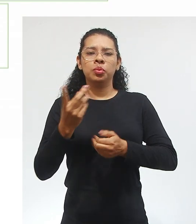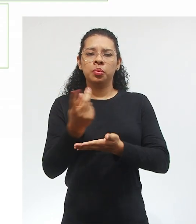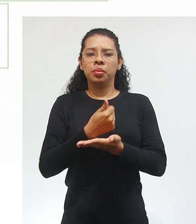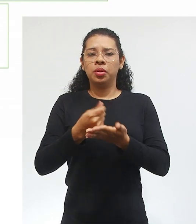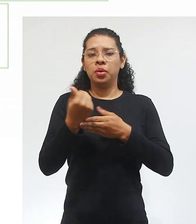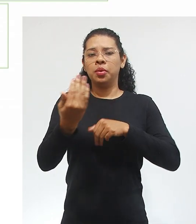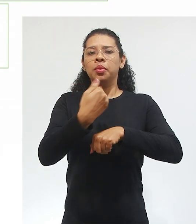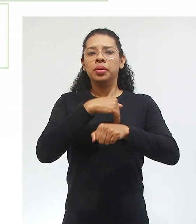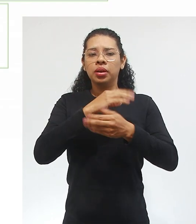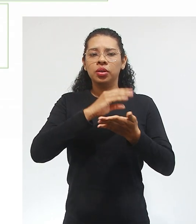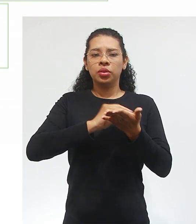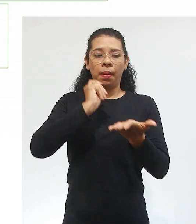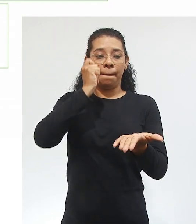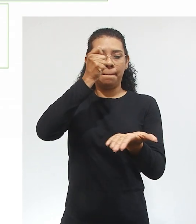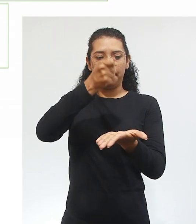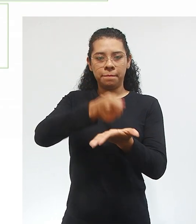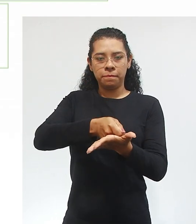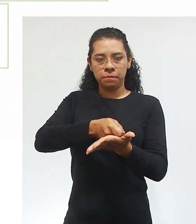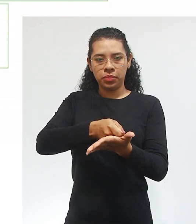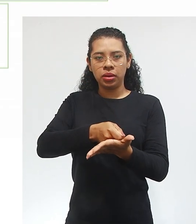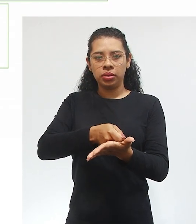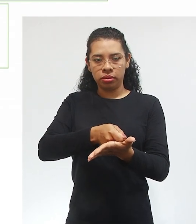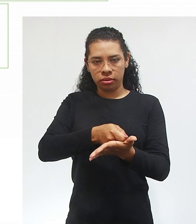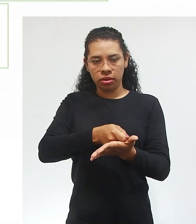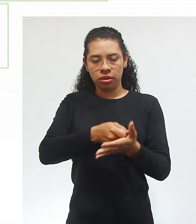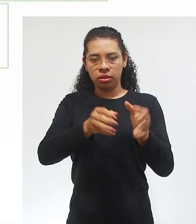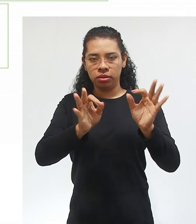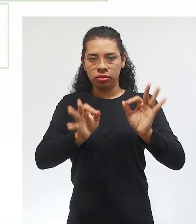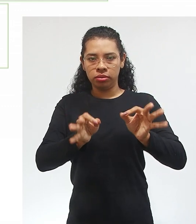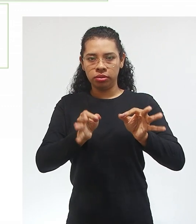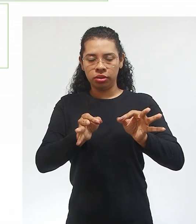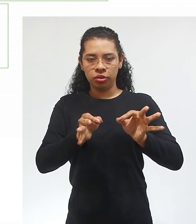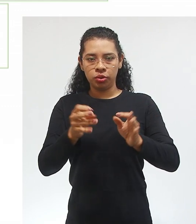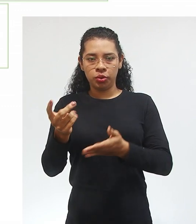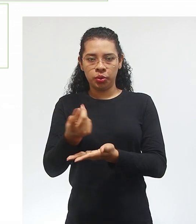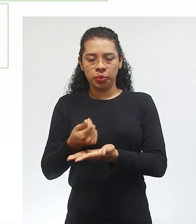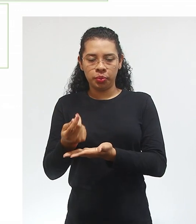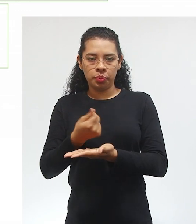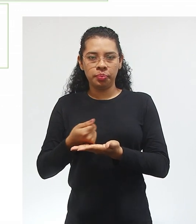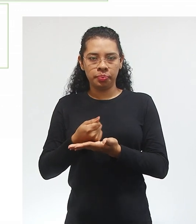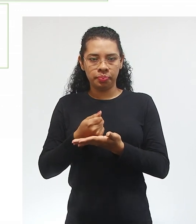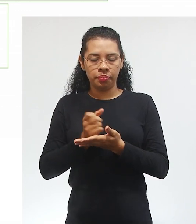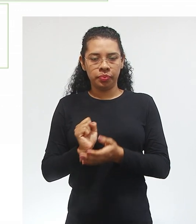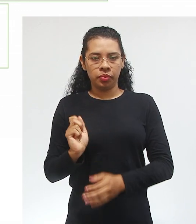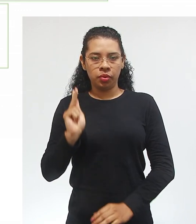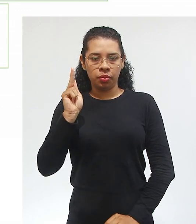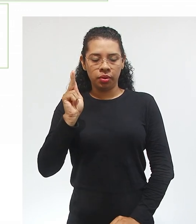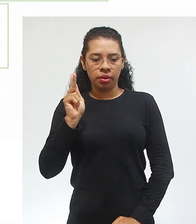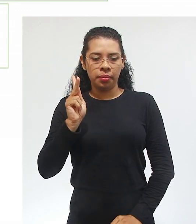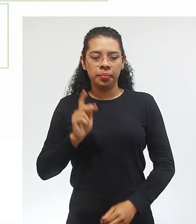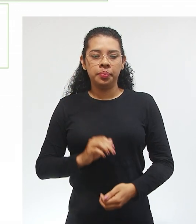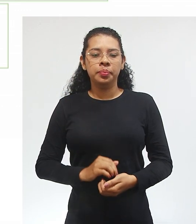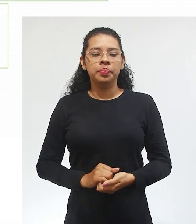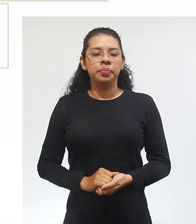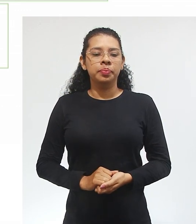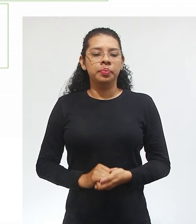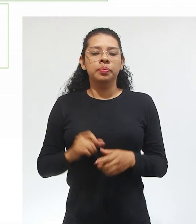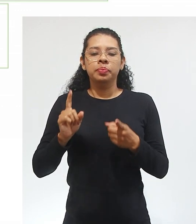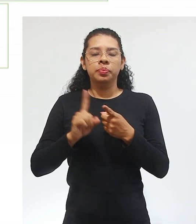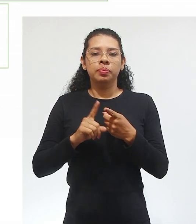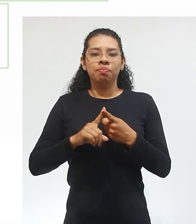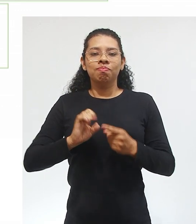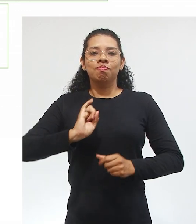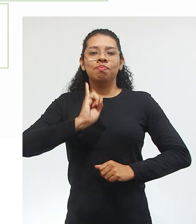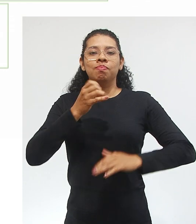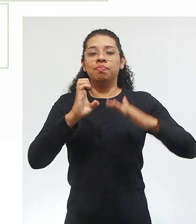caixa, também no valor de 3.000, porque ele informou o quê? Que pagou em dinheiro, ok?